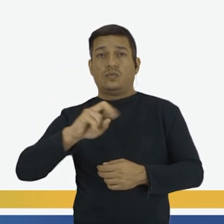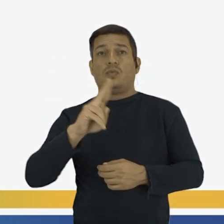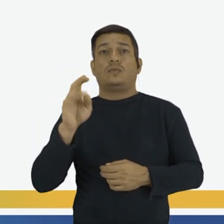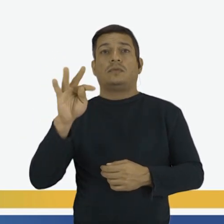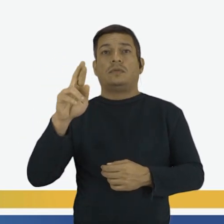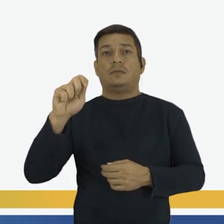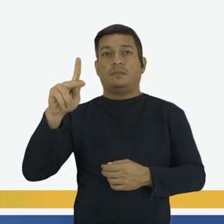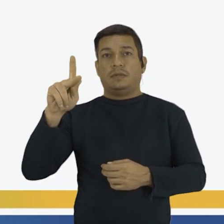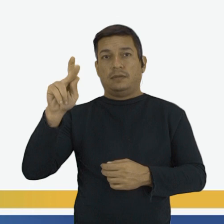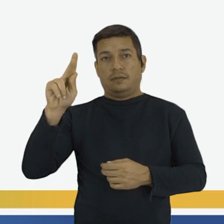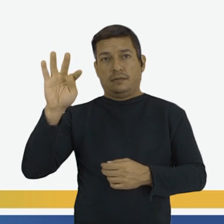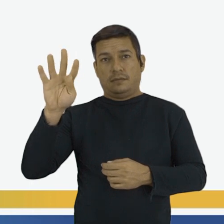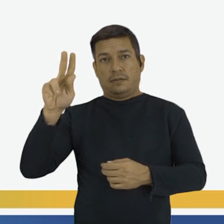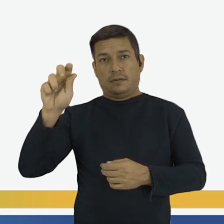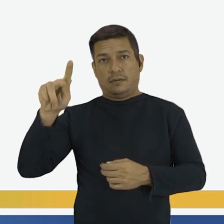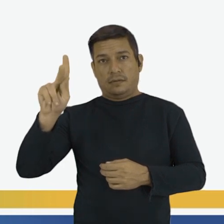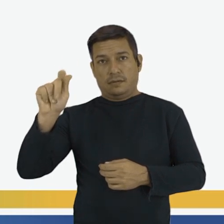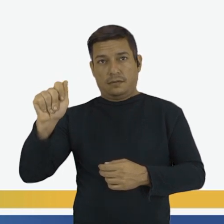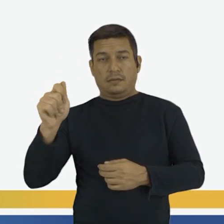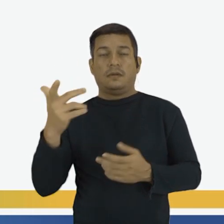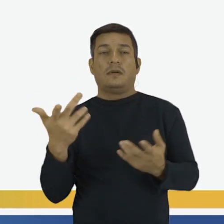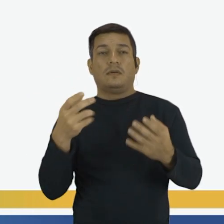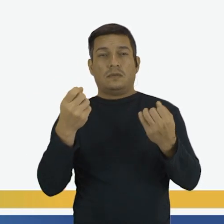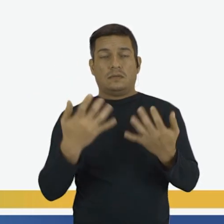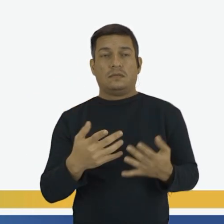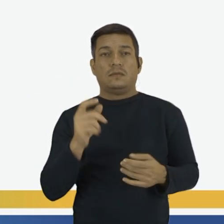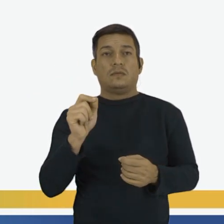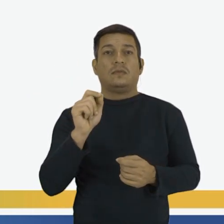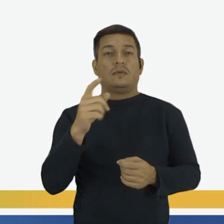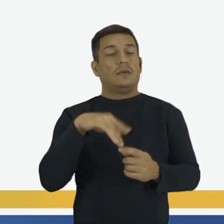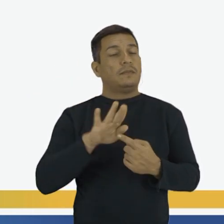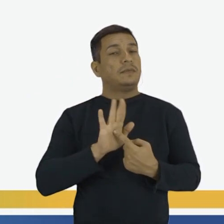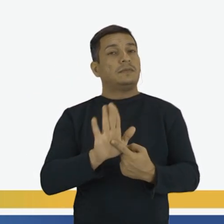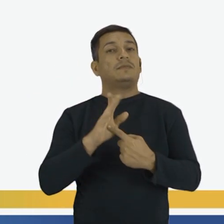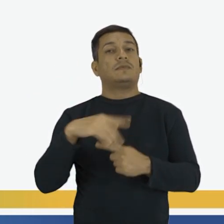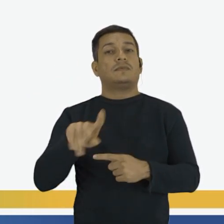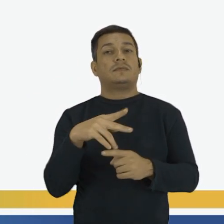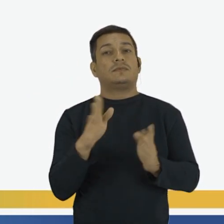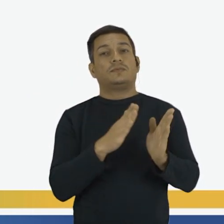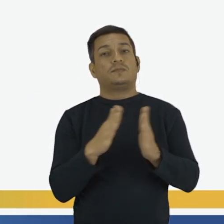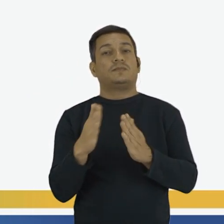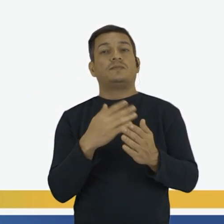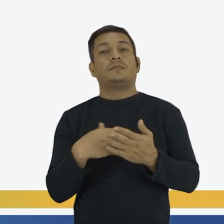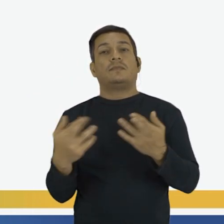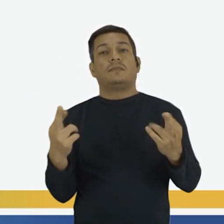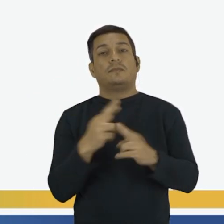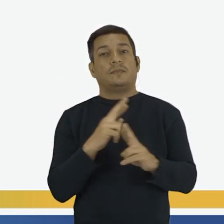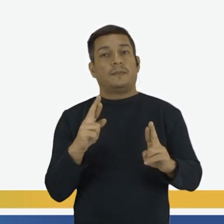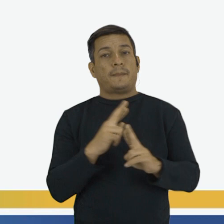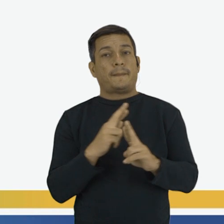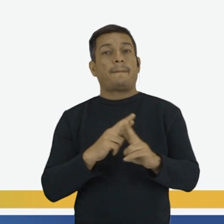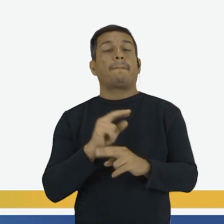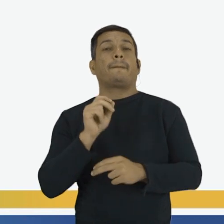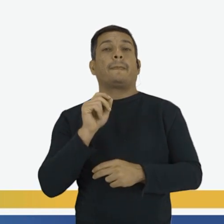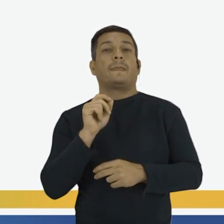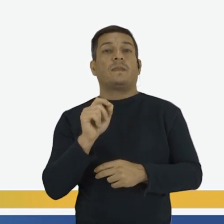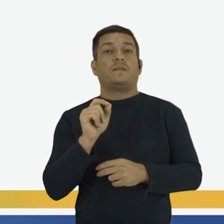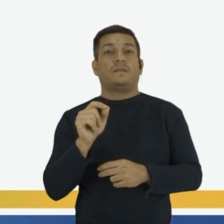aqui, a gente falar agora há pouco, eu coloquei, né, para vocês aquela relação